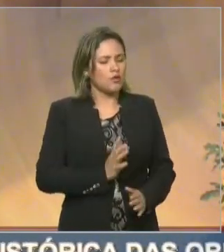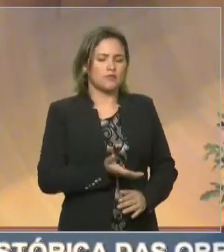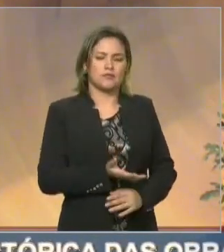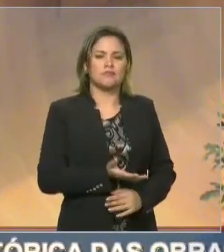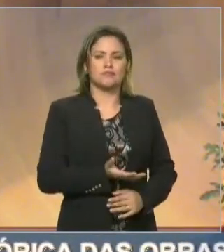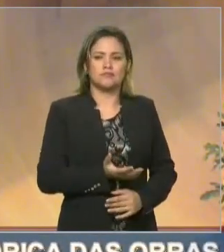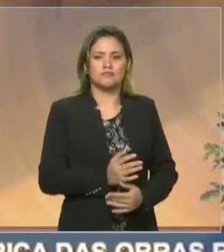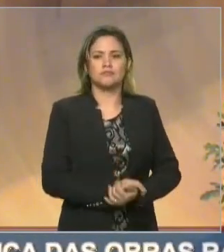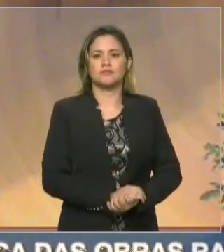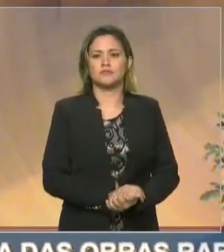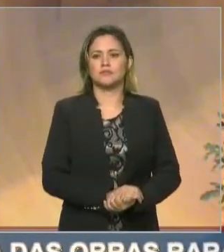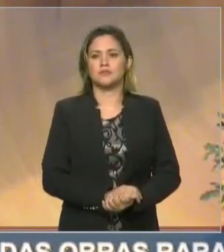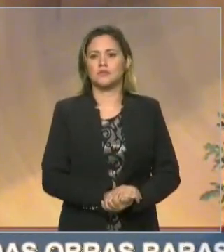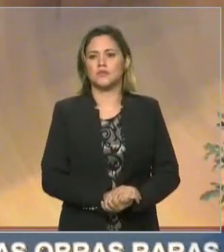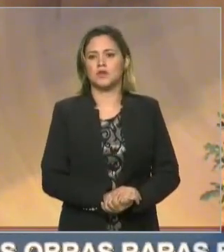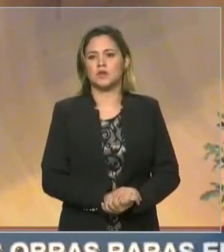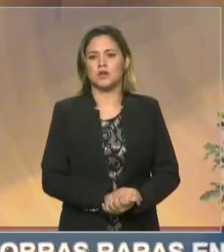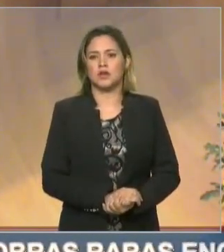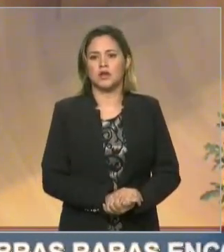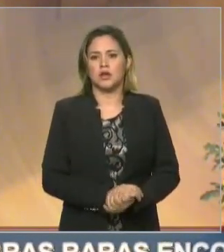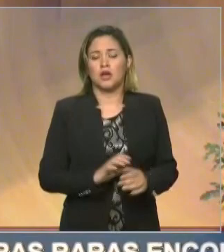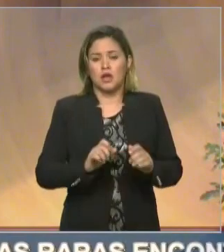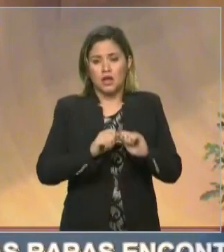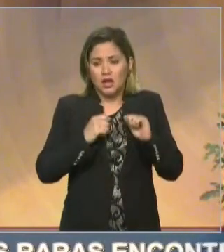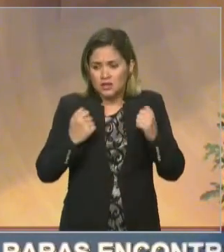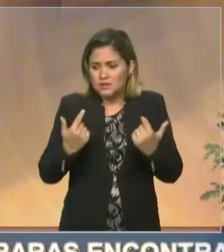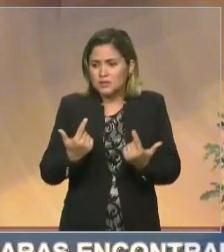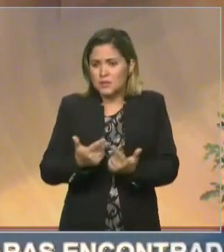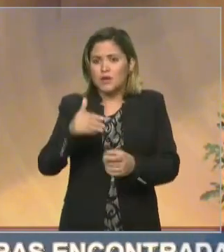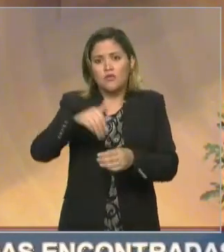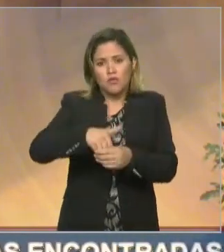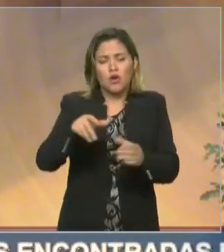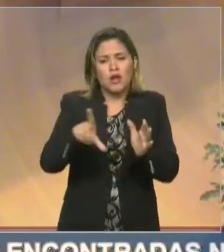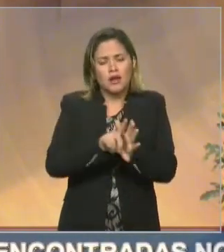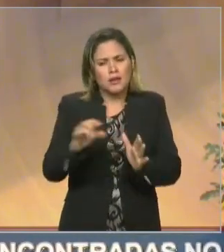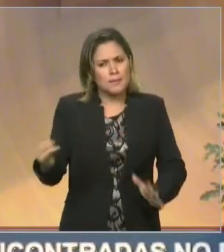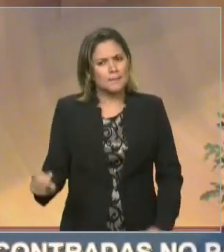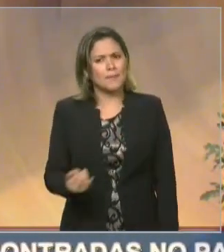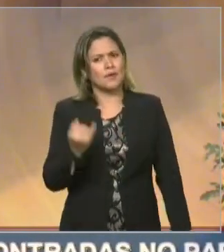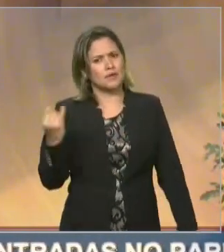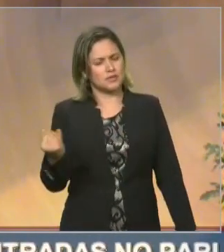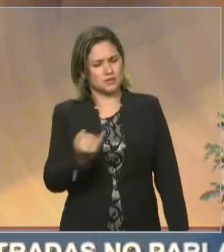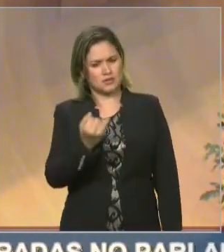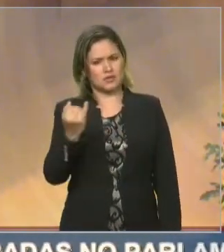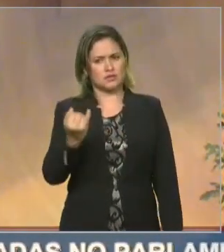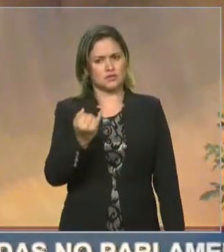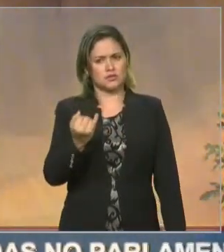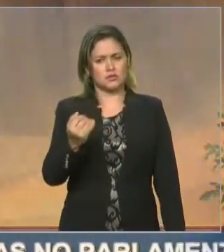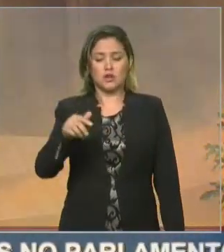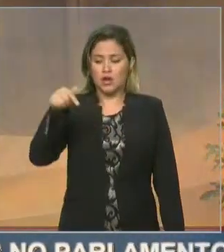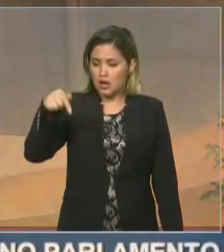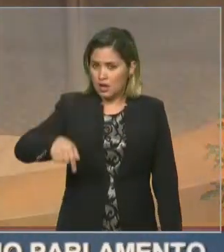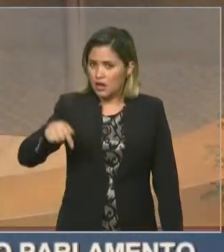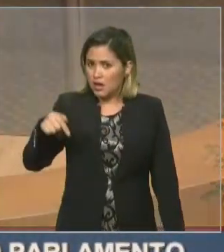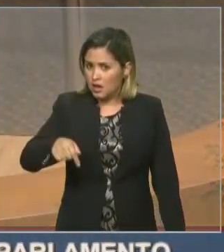que as assembleias, elas votam leis importantes. Aqui nessa Assembleia